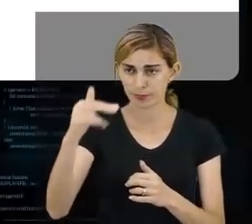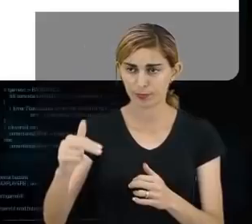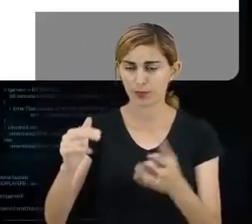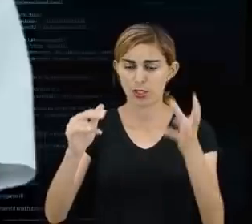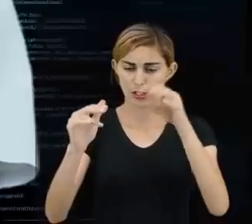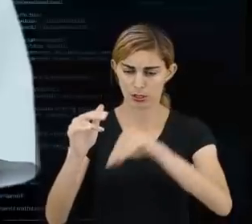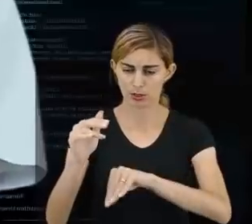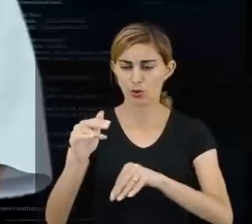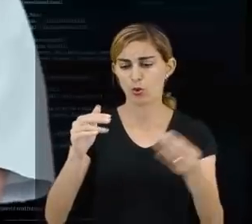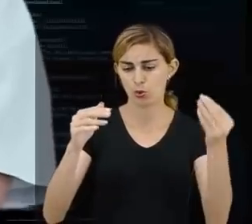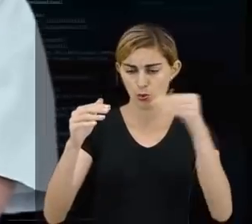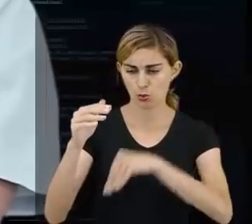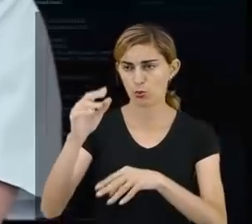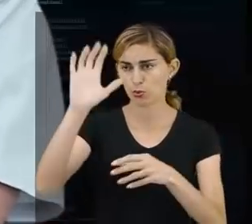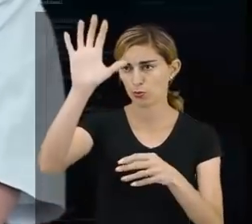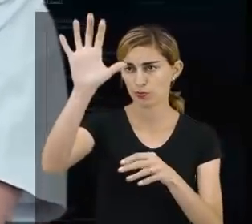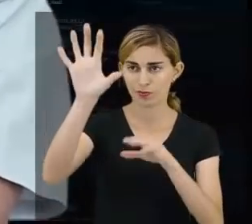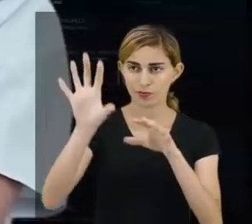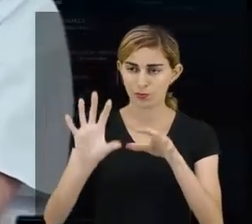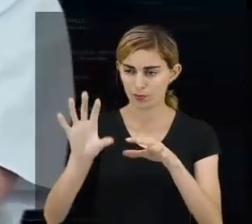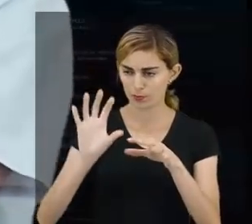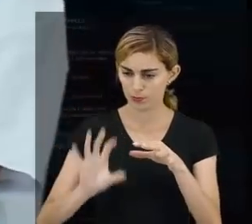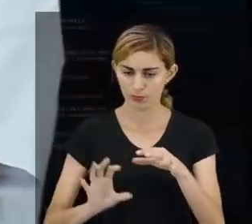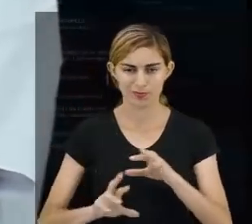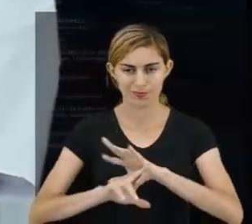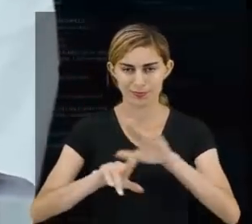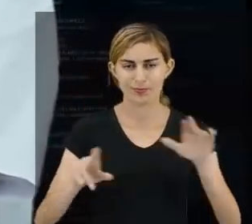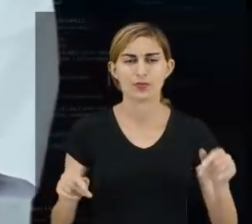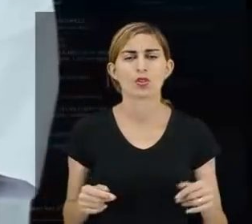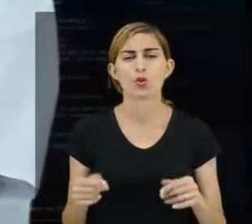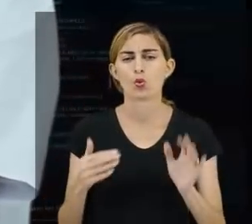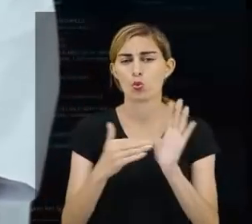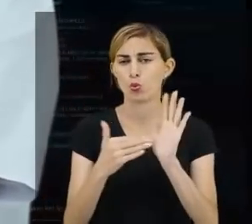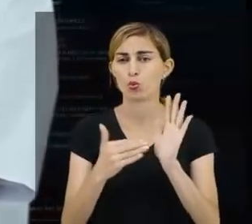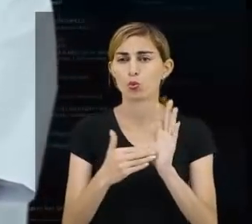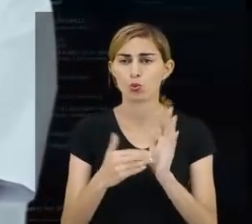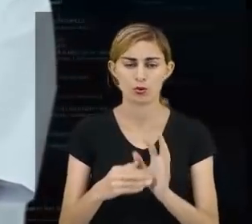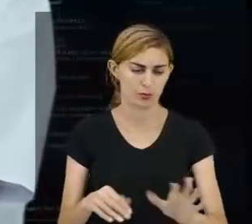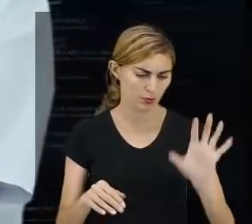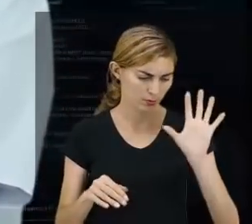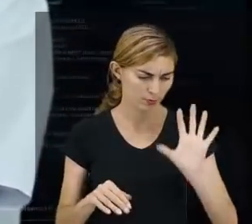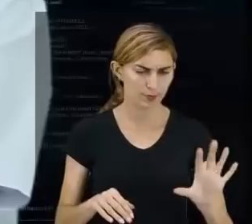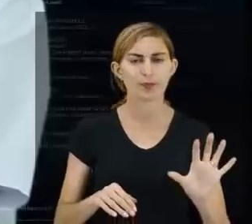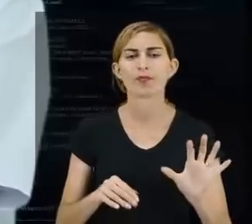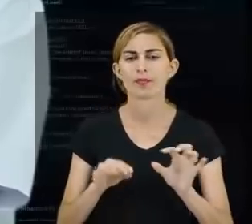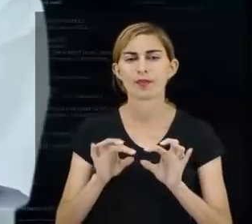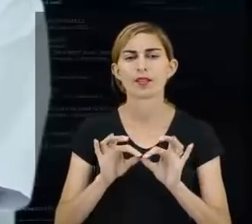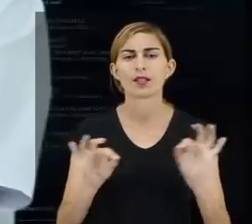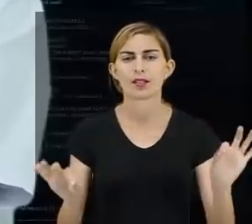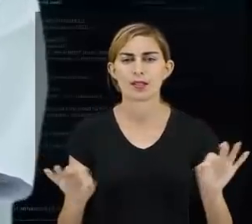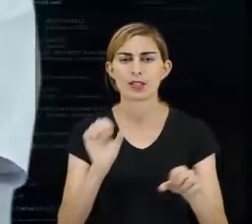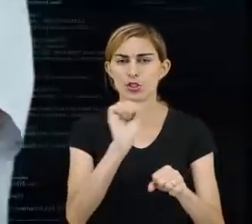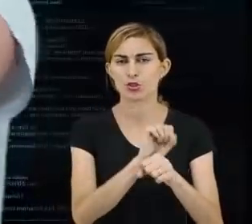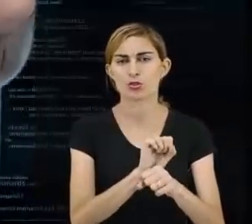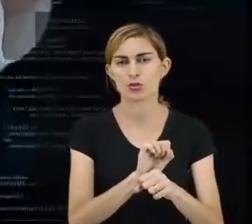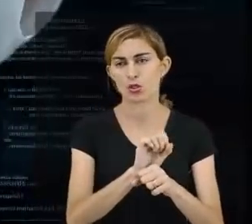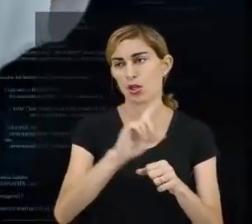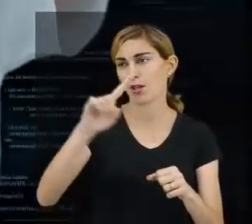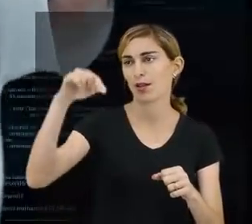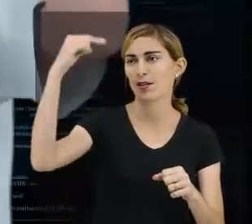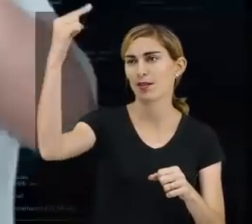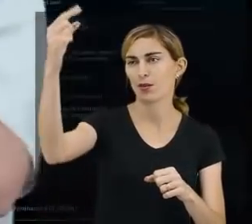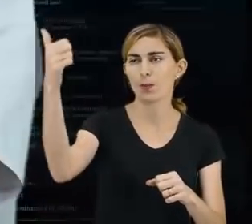dentro tem outro, dentro tem outro. Então, esse último elemento ele vai ser posicionado com a propriedade estática do